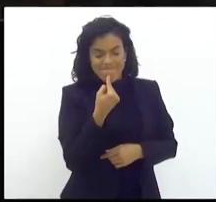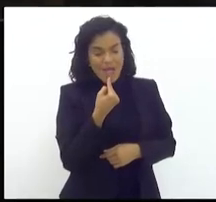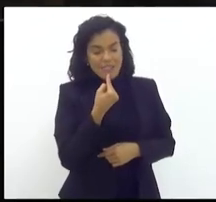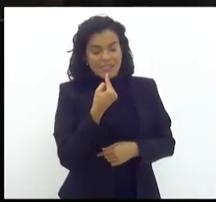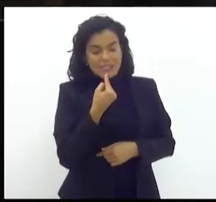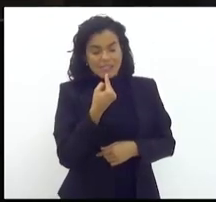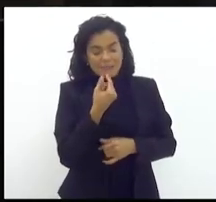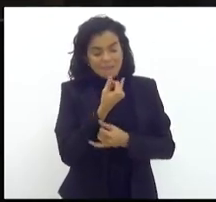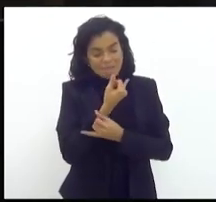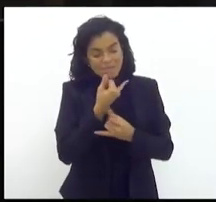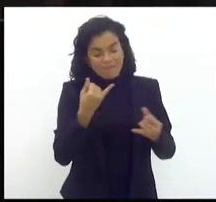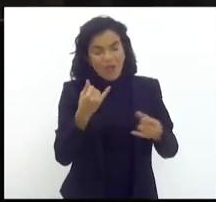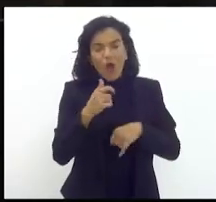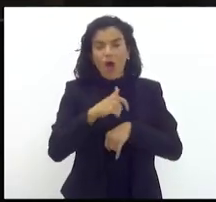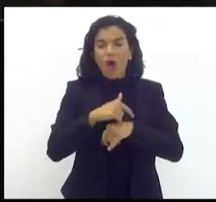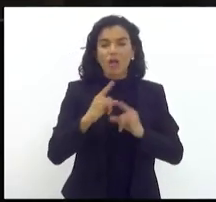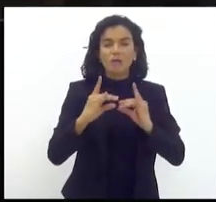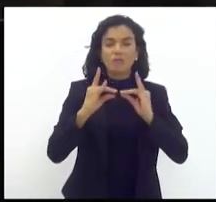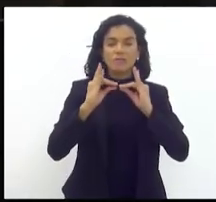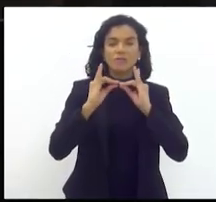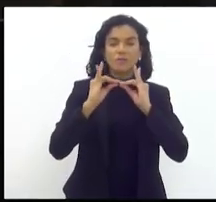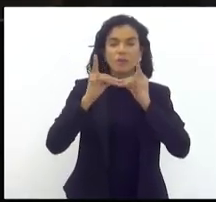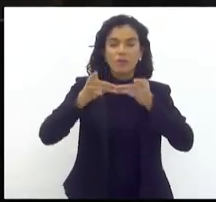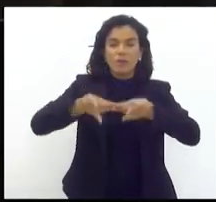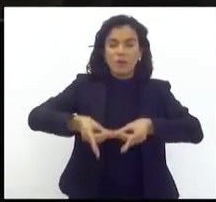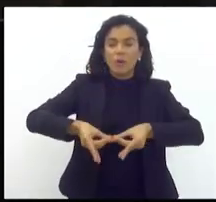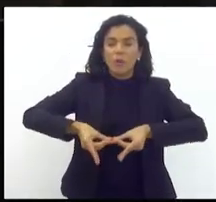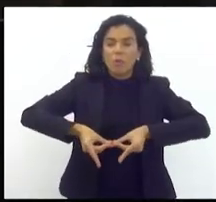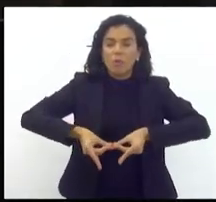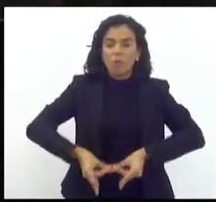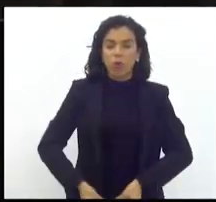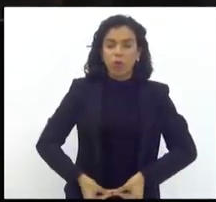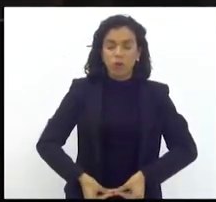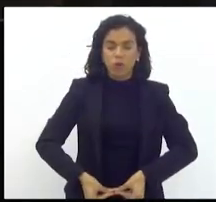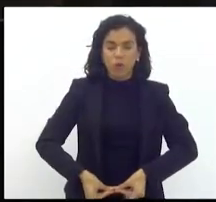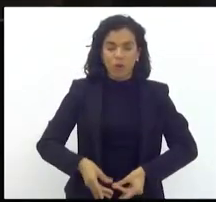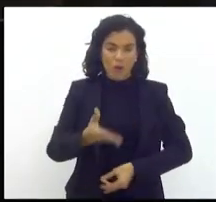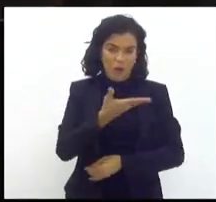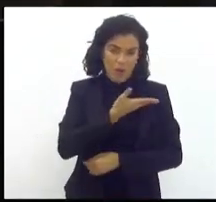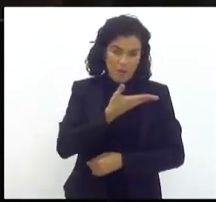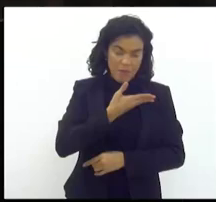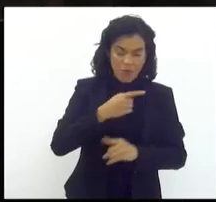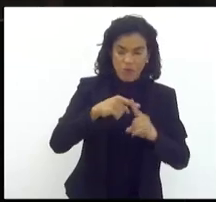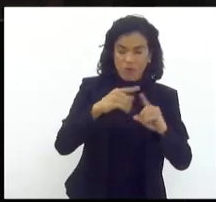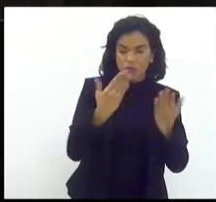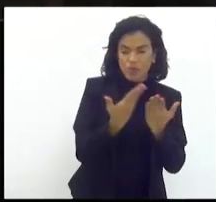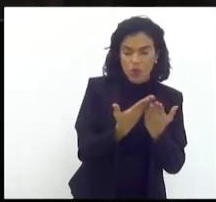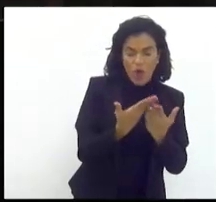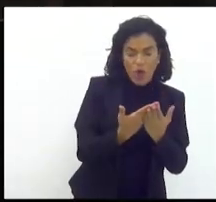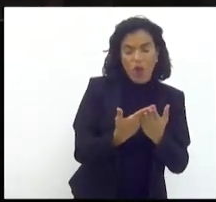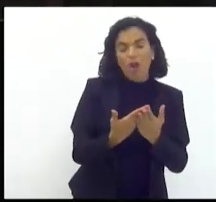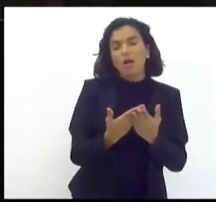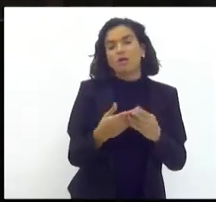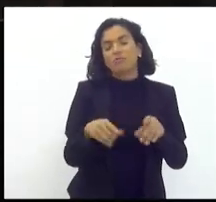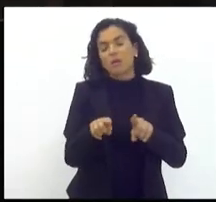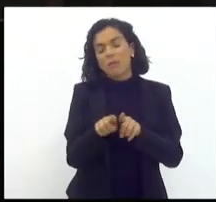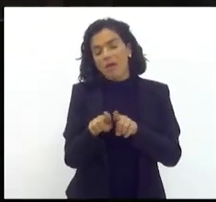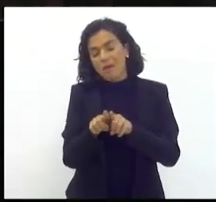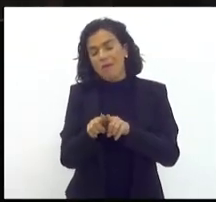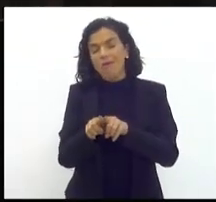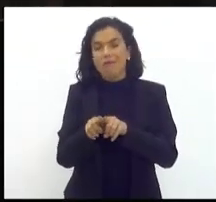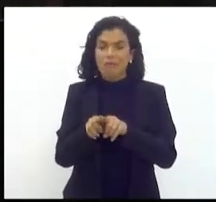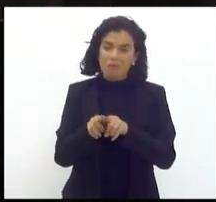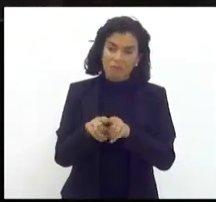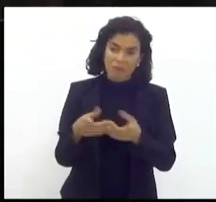ao enterrar o seu colega de escola o seu colega seu colega de igreja seu colega da rua